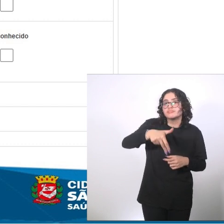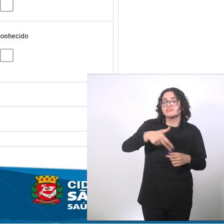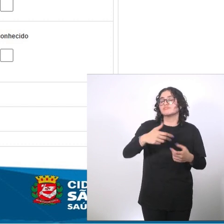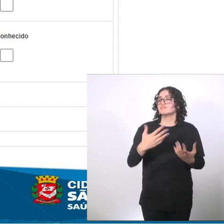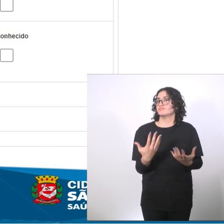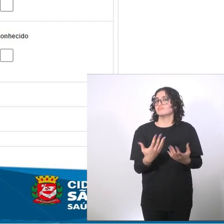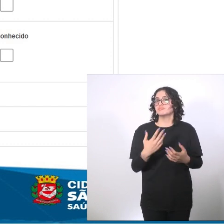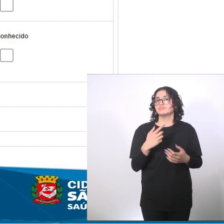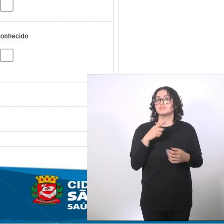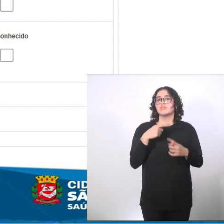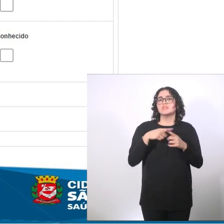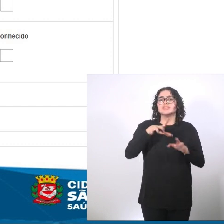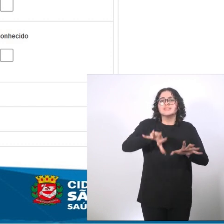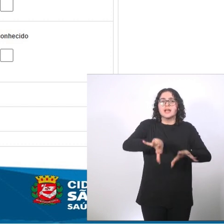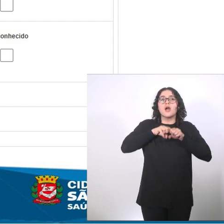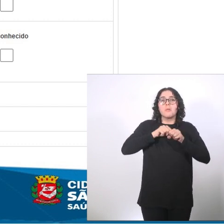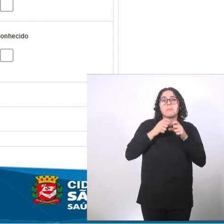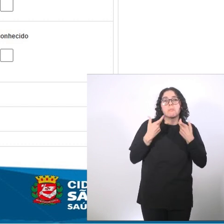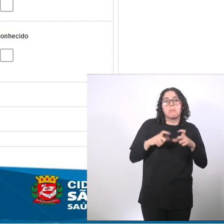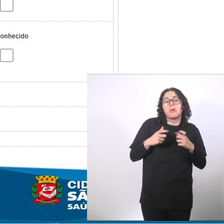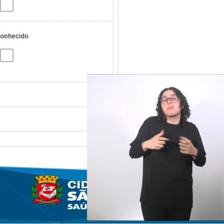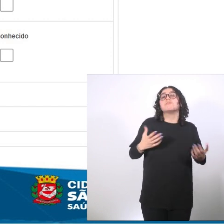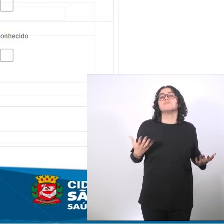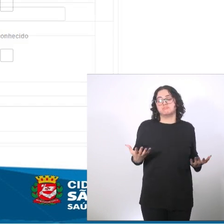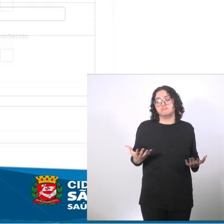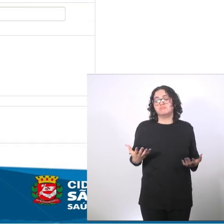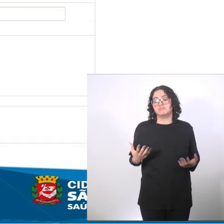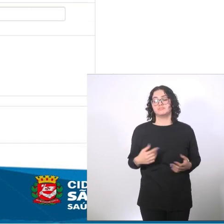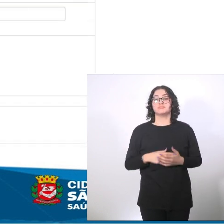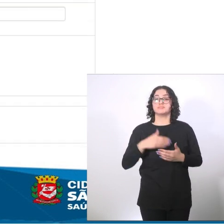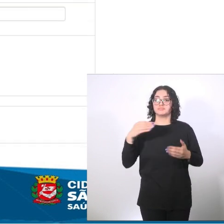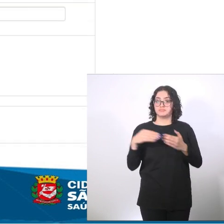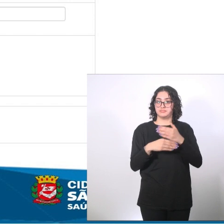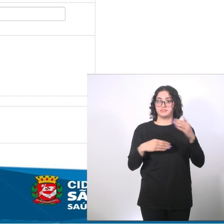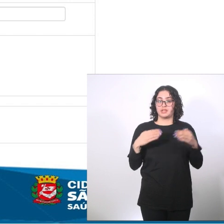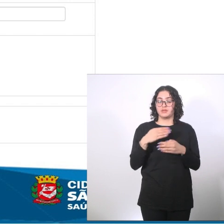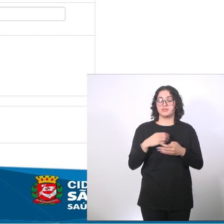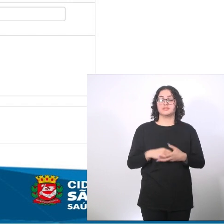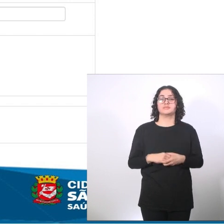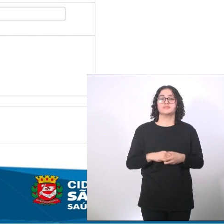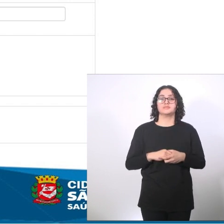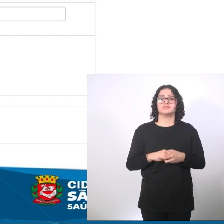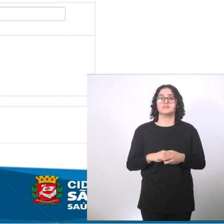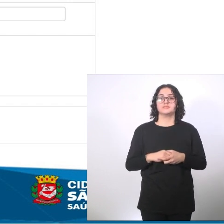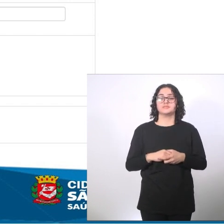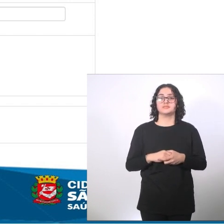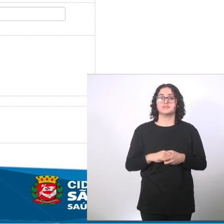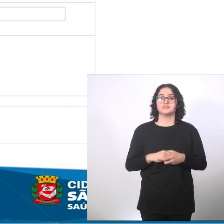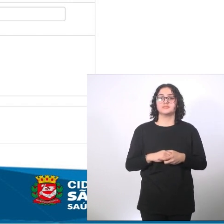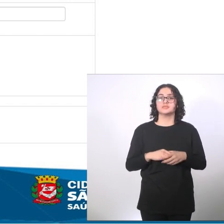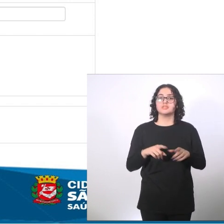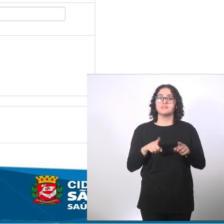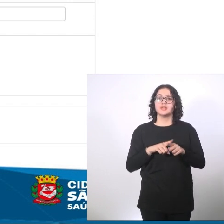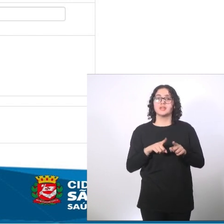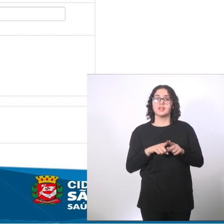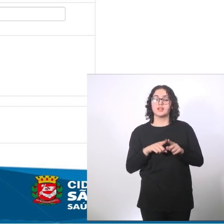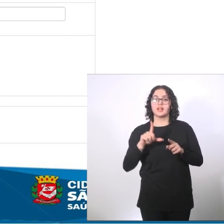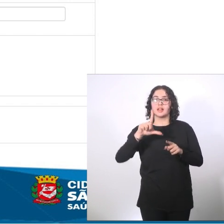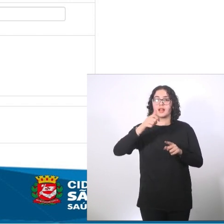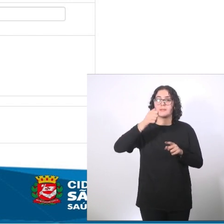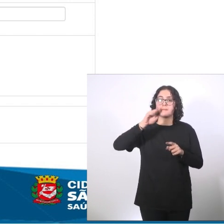ter sido infectado pelo vírus. Próximo. Dados laboratoriais.